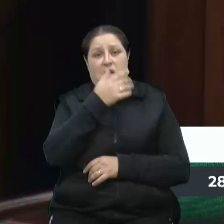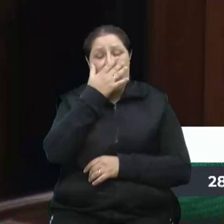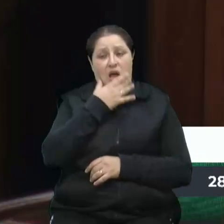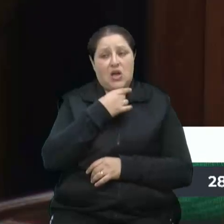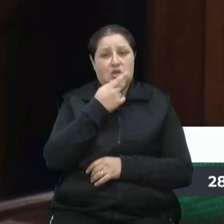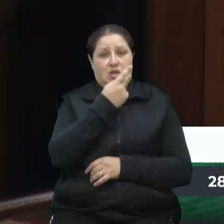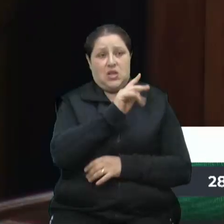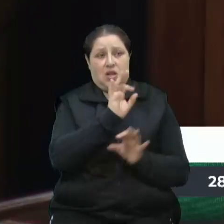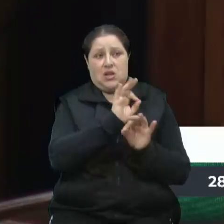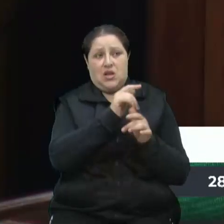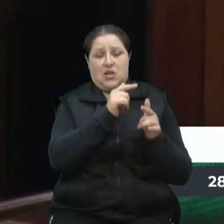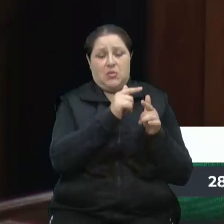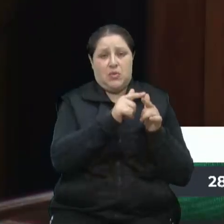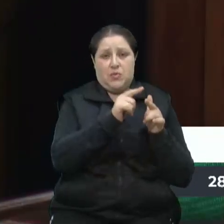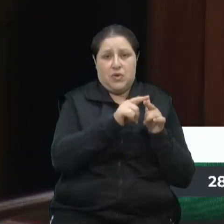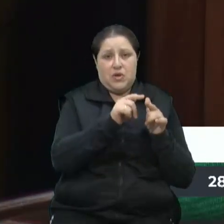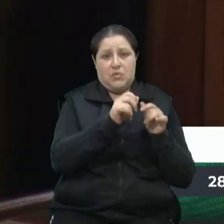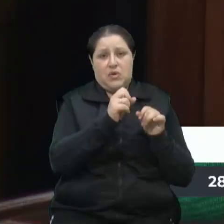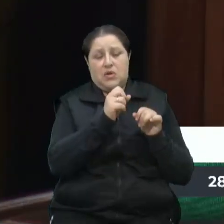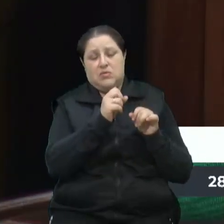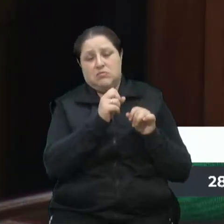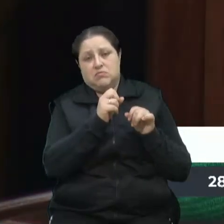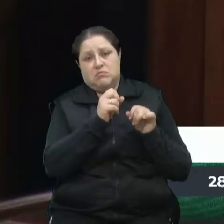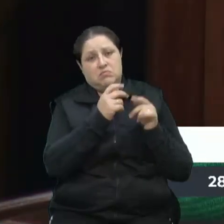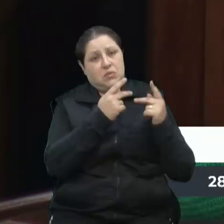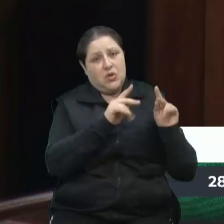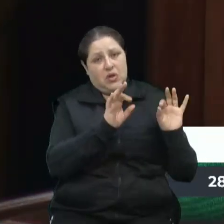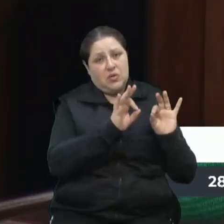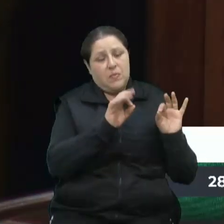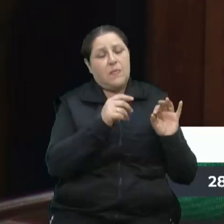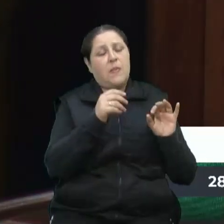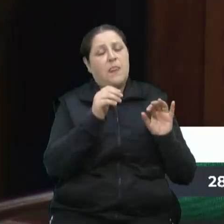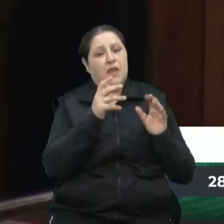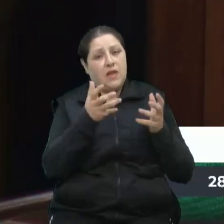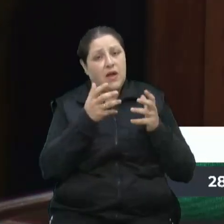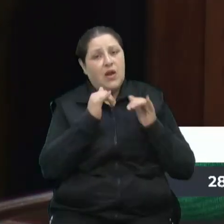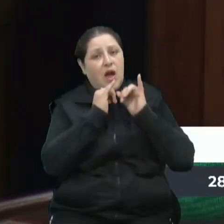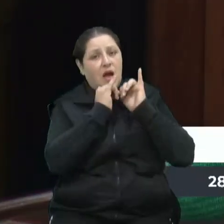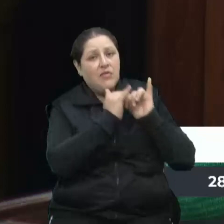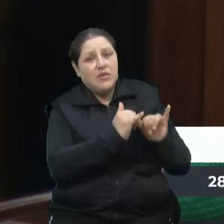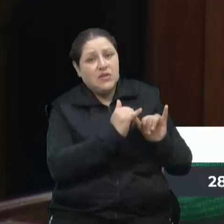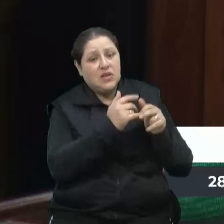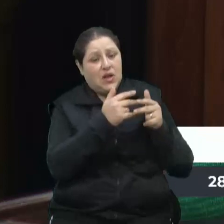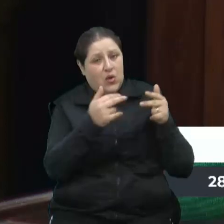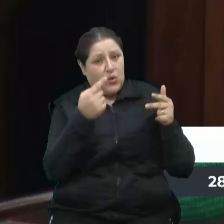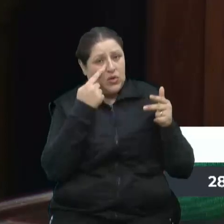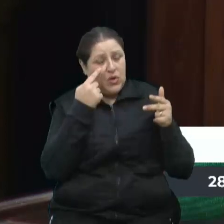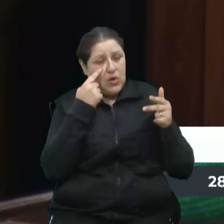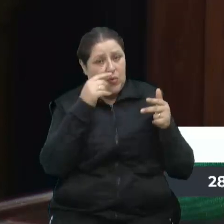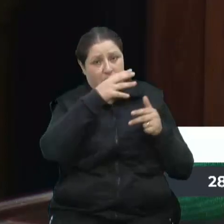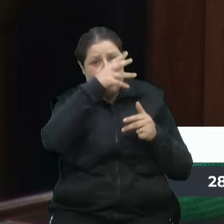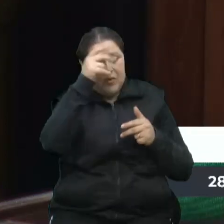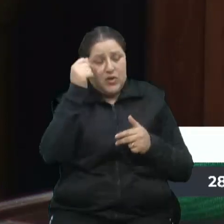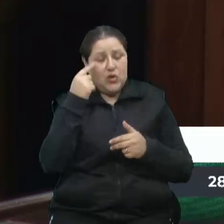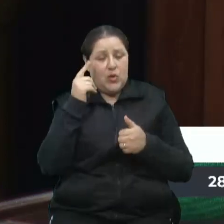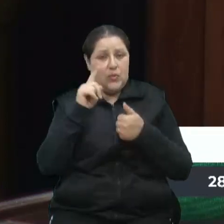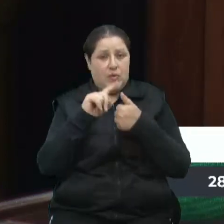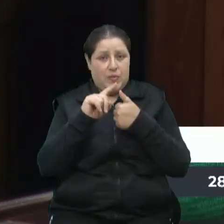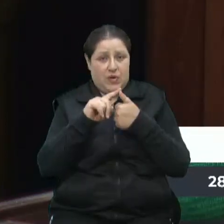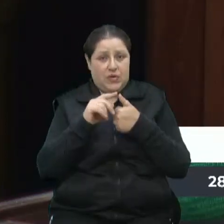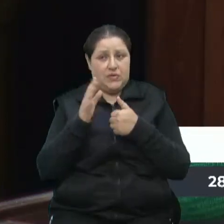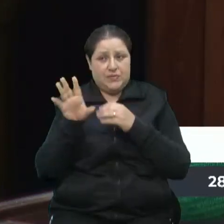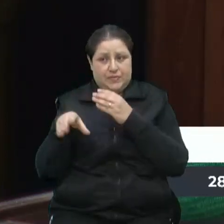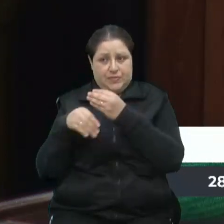se supõe que não é problema seu, eu gostaria de alertá-lo algumas coisas. Uma parte. Primeiro, já